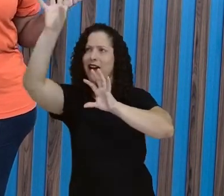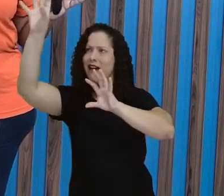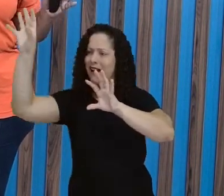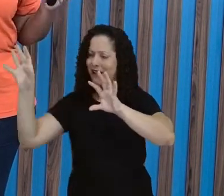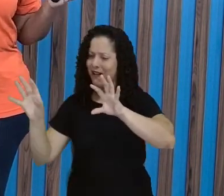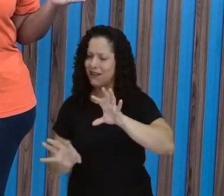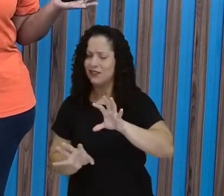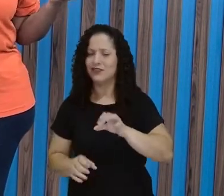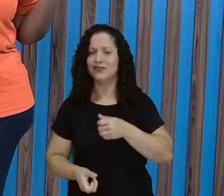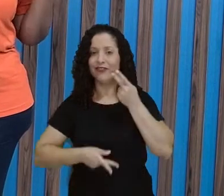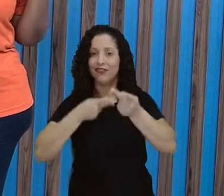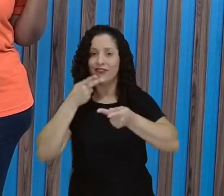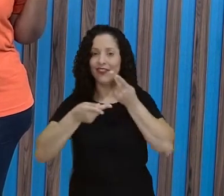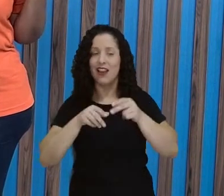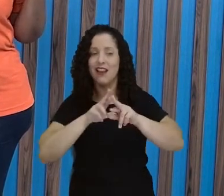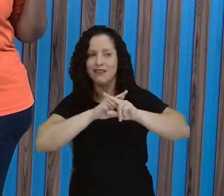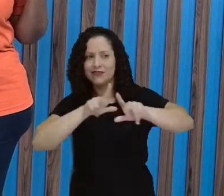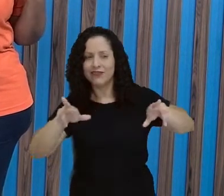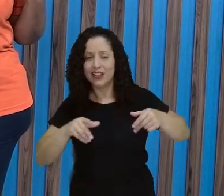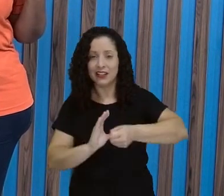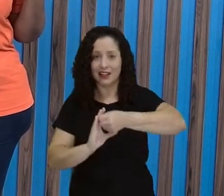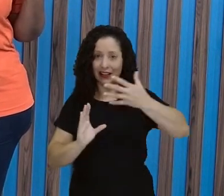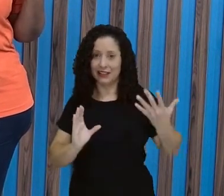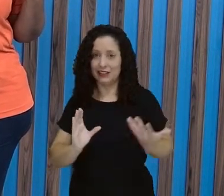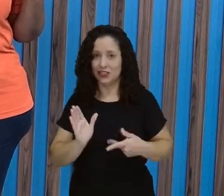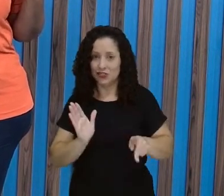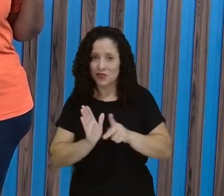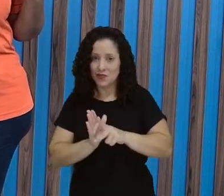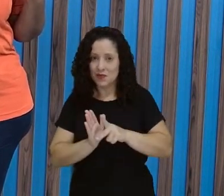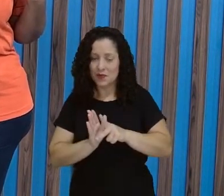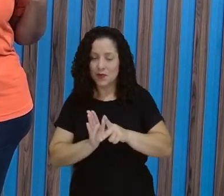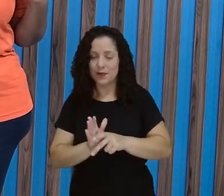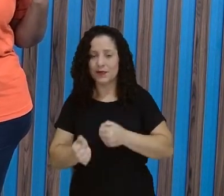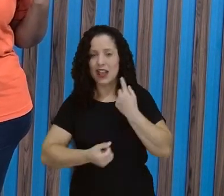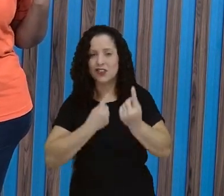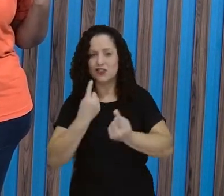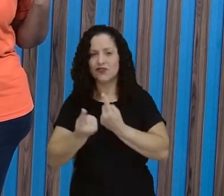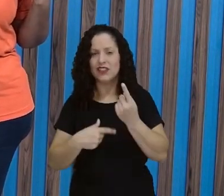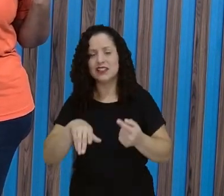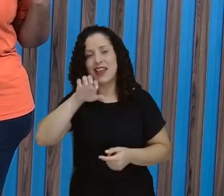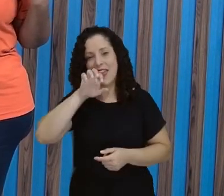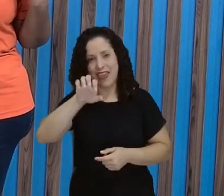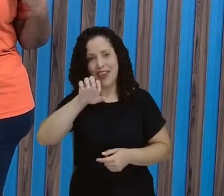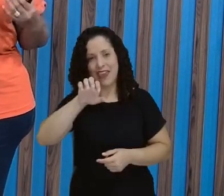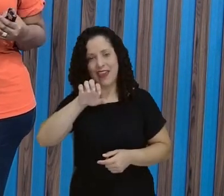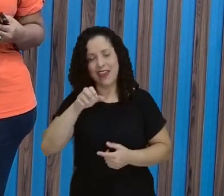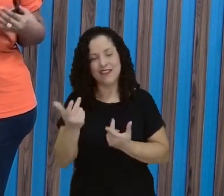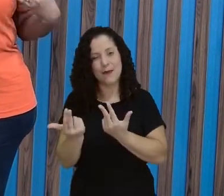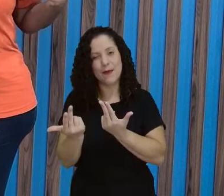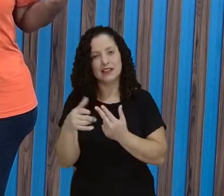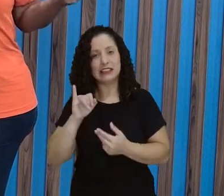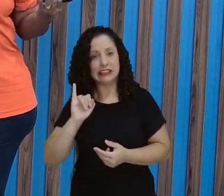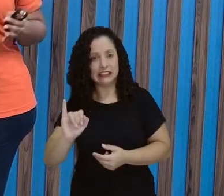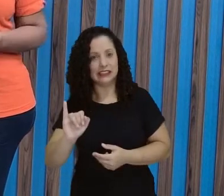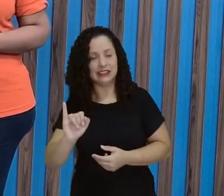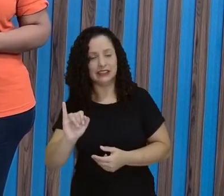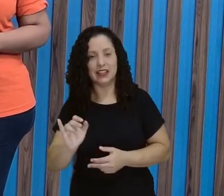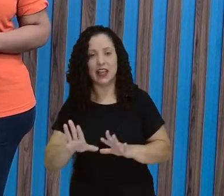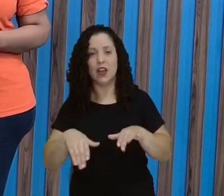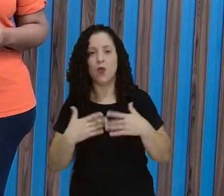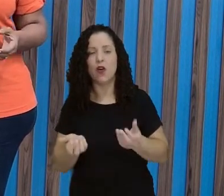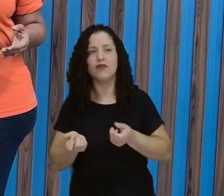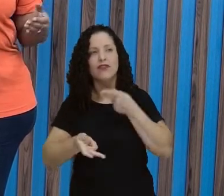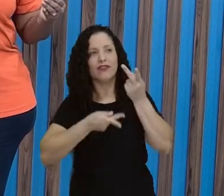falar diferente. A gente tem essa característica. Muitas vezes o E sai com som de I, no jeito que a gente